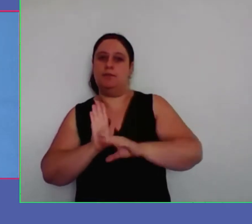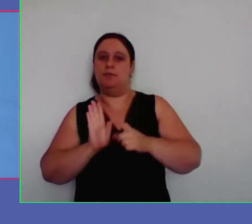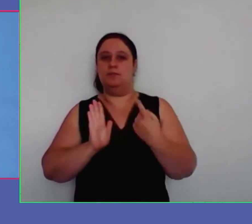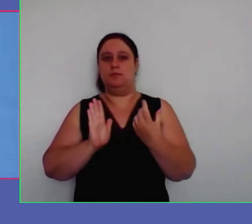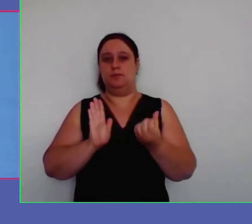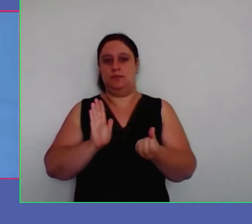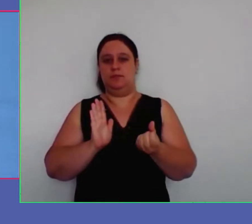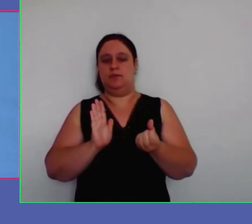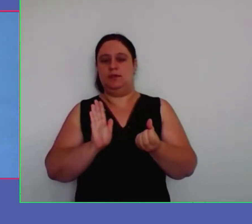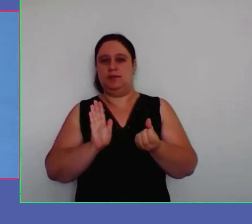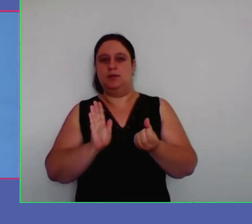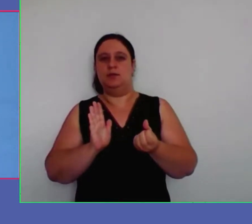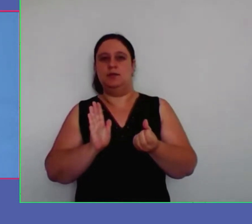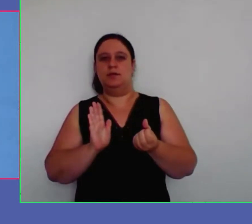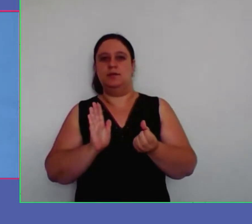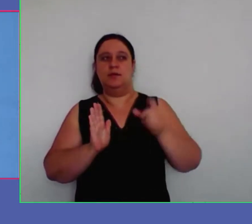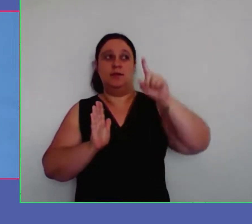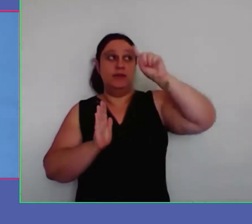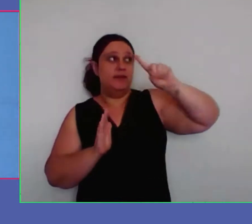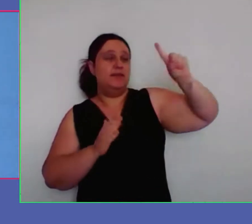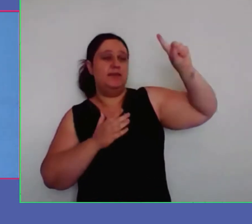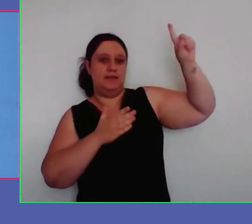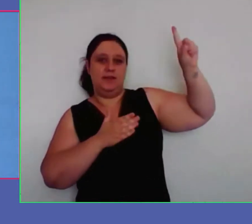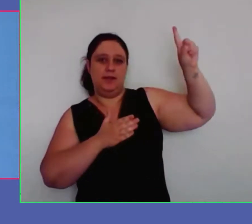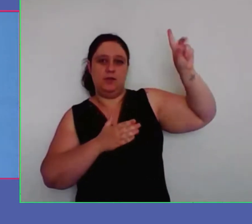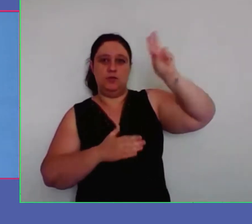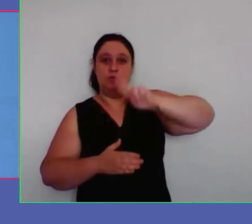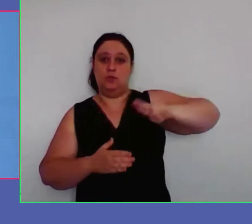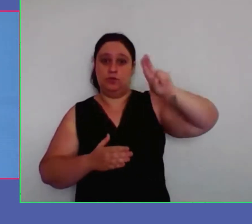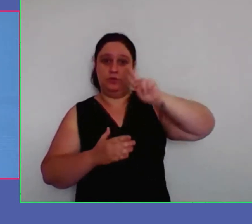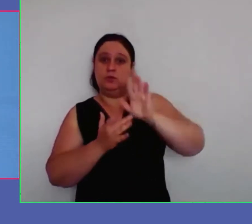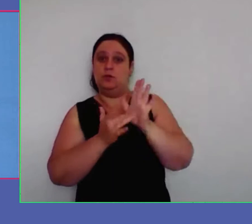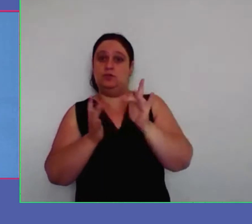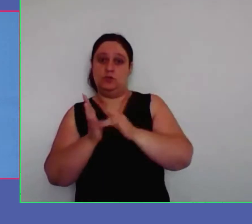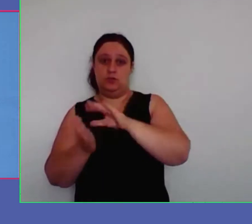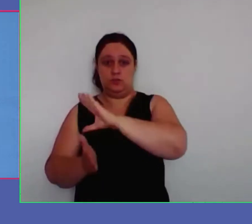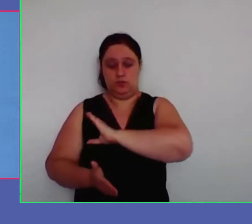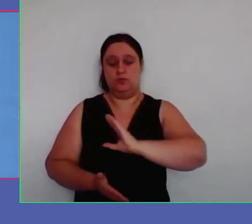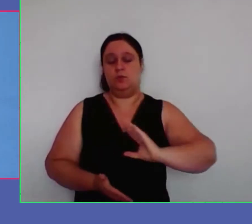Deus, através do seu Filho Cristo, nos mostra